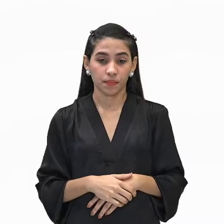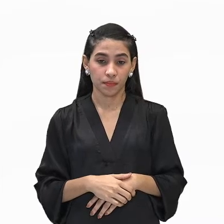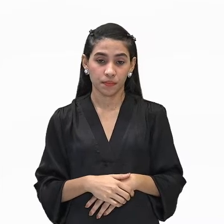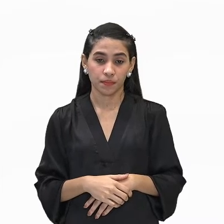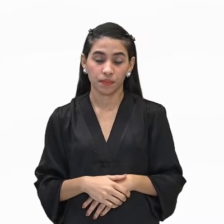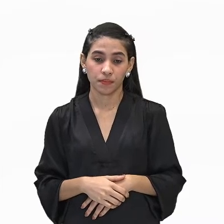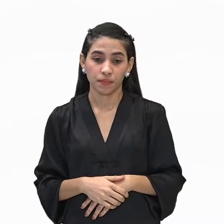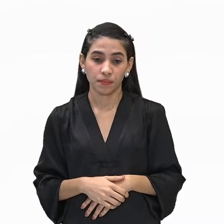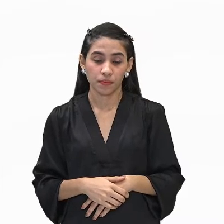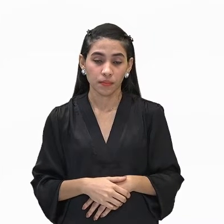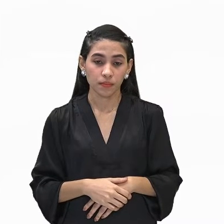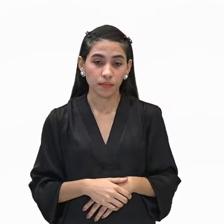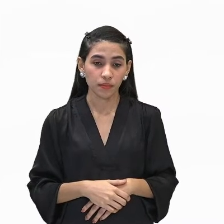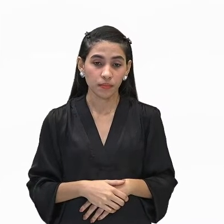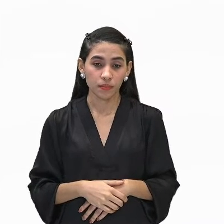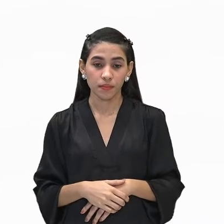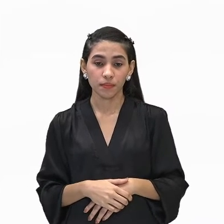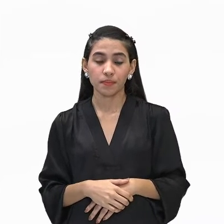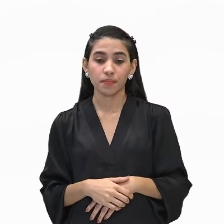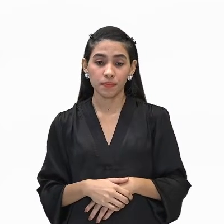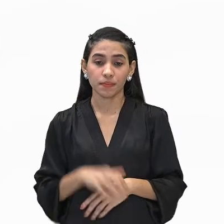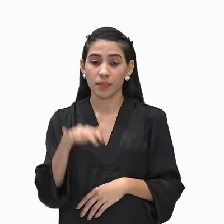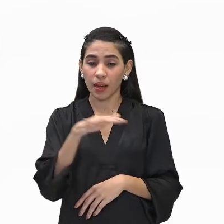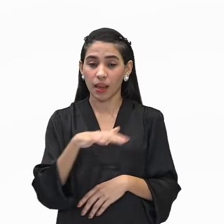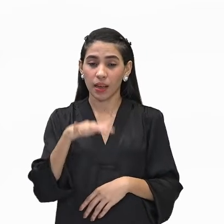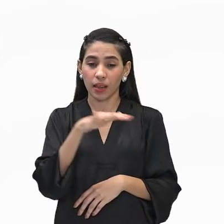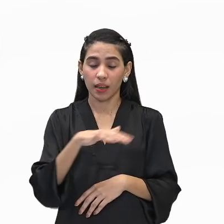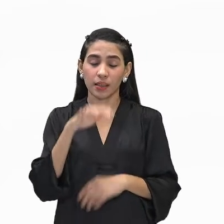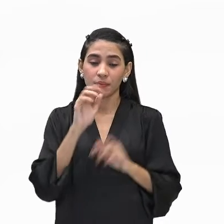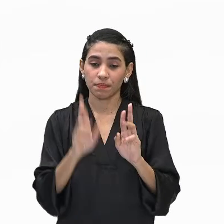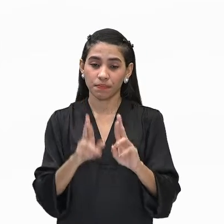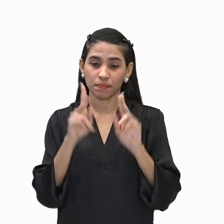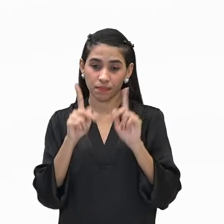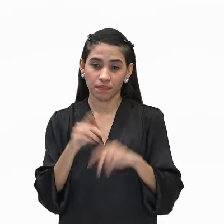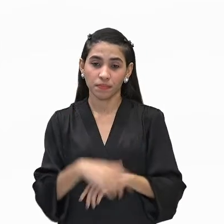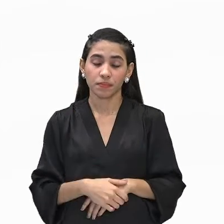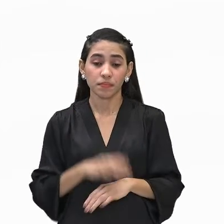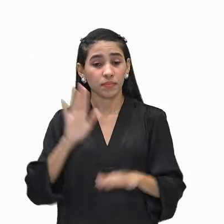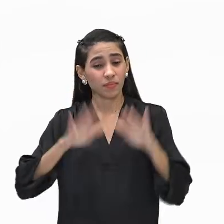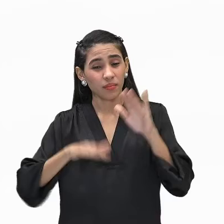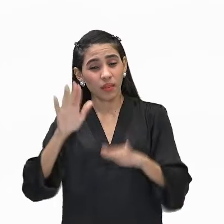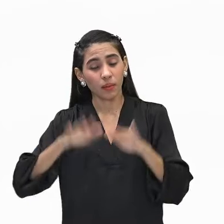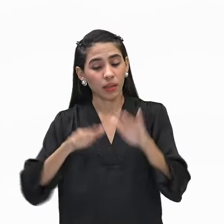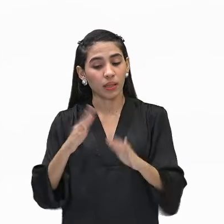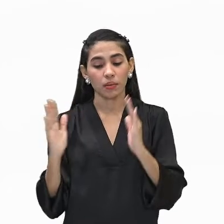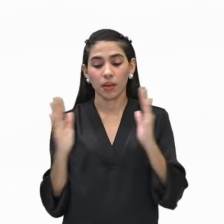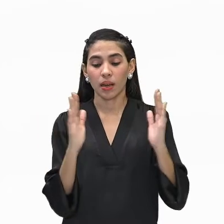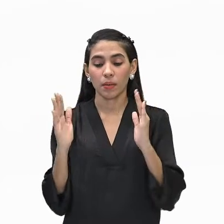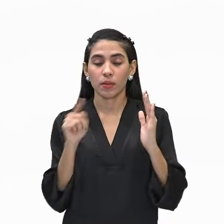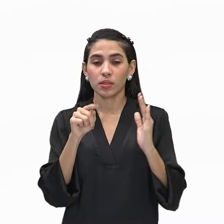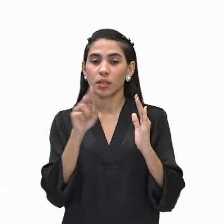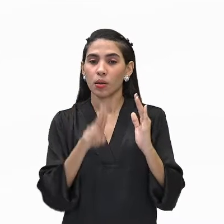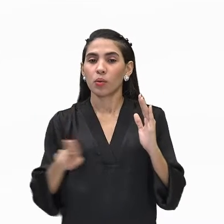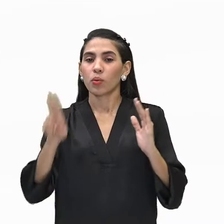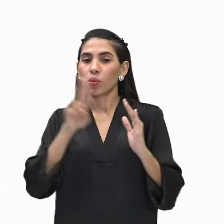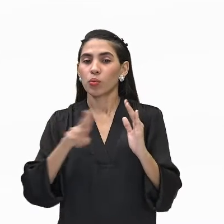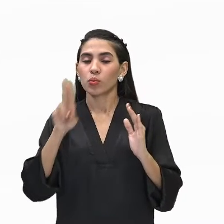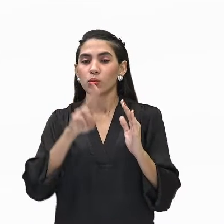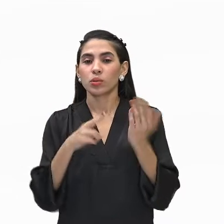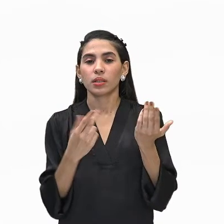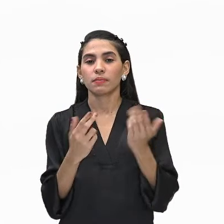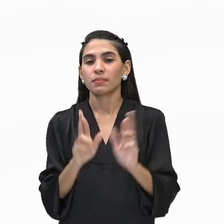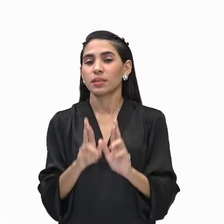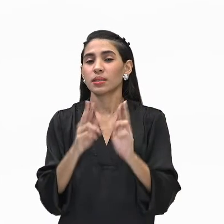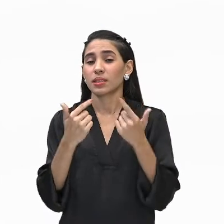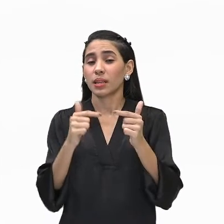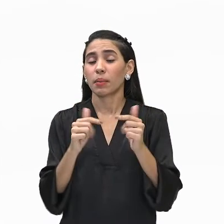também o que é a várzea e o que é a terra firme, que são áreas distintas ali que, dependendo da época do ano, você usa para atividades diferentes, não